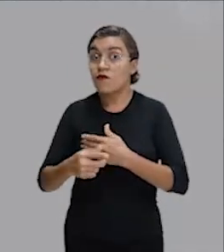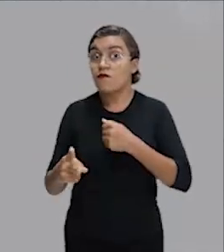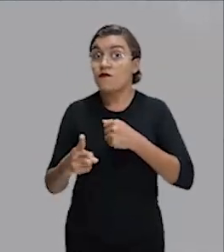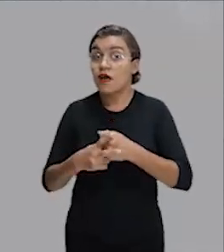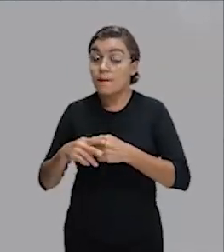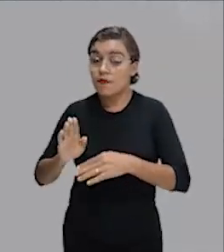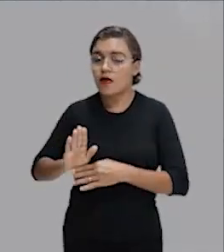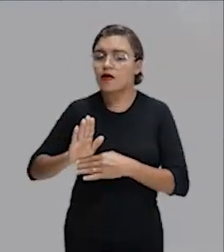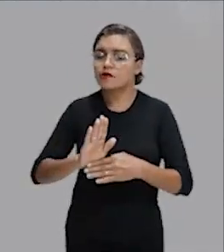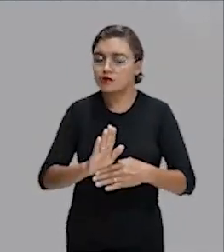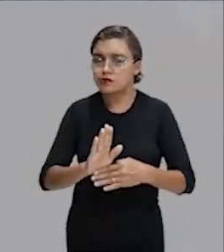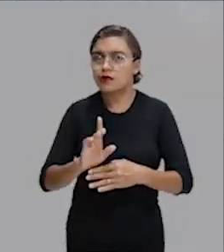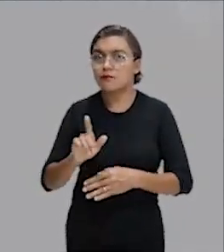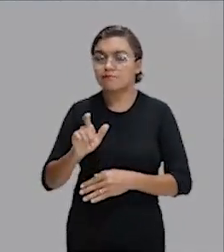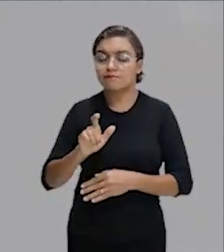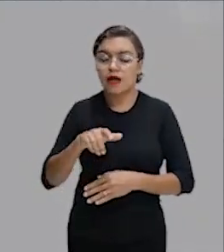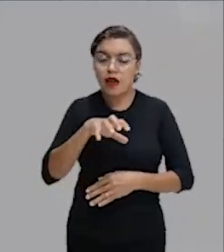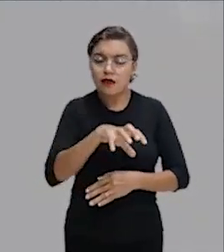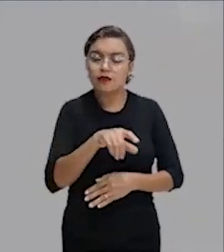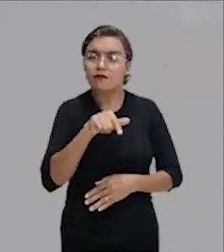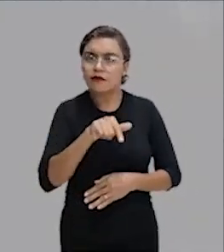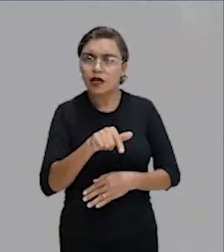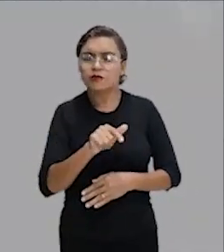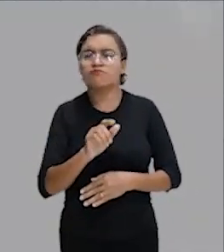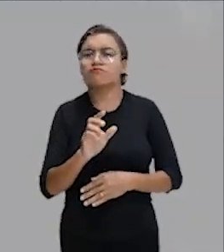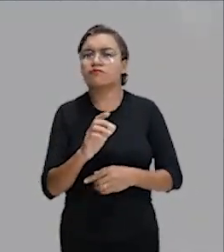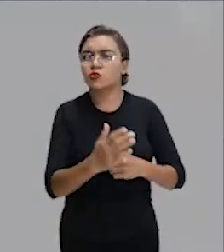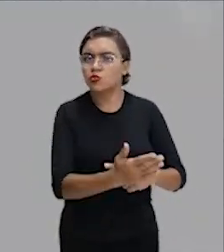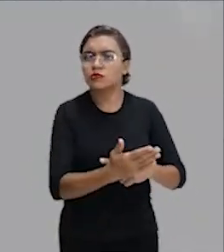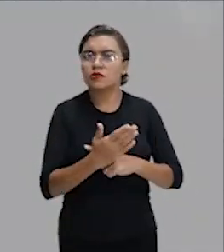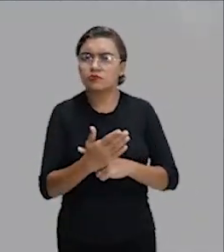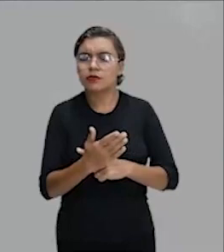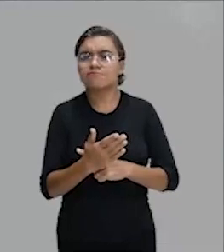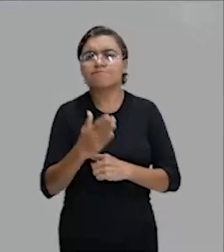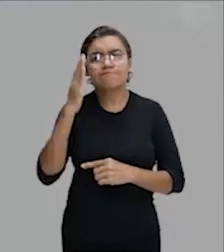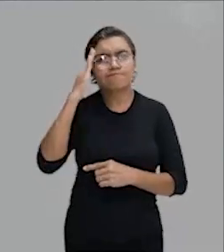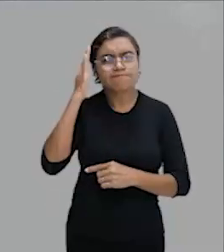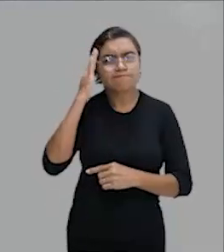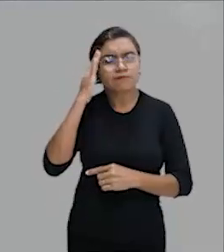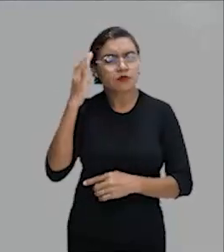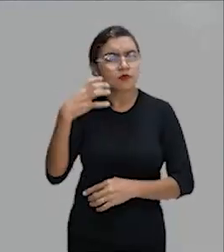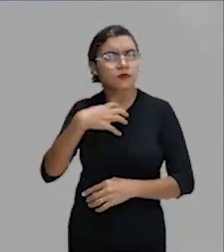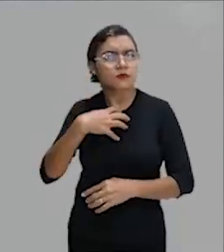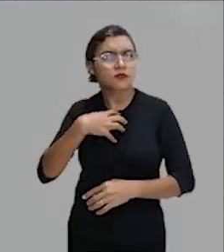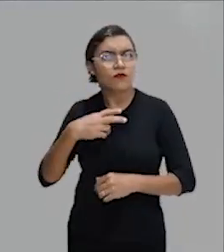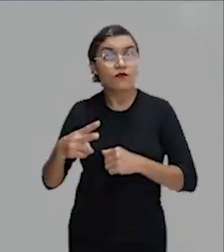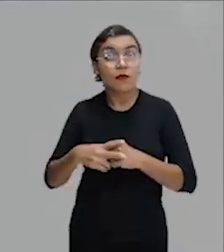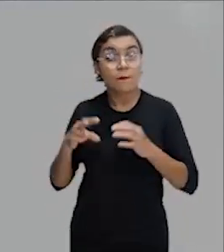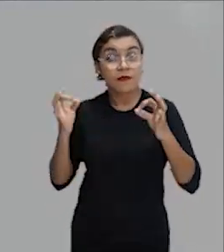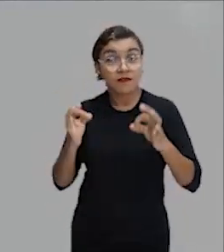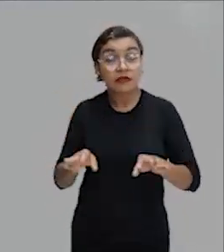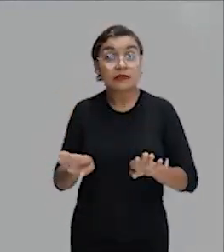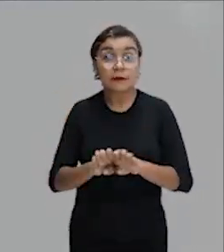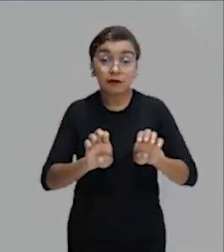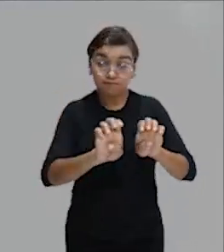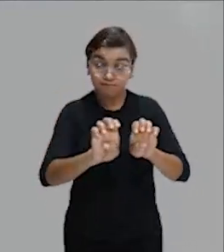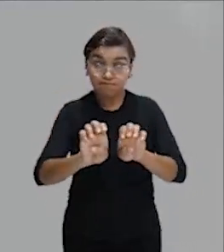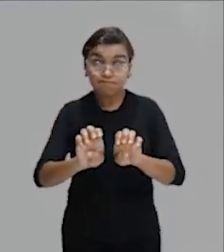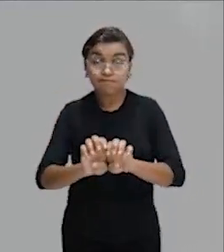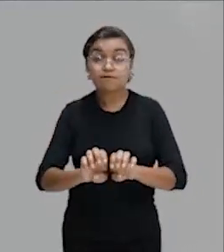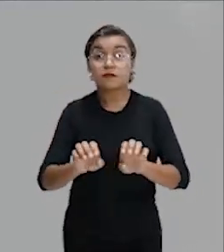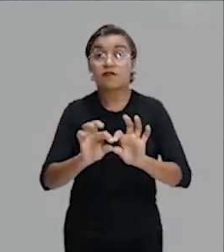É ele que vai nos ajudar a estabelecer o sentido do tempo perfeito e também ajudar na construção das